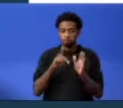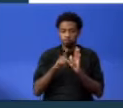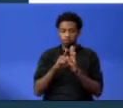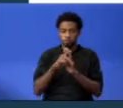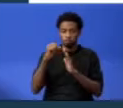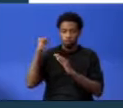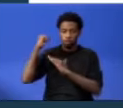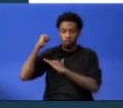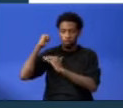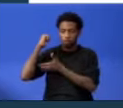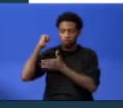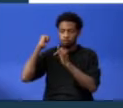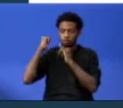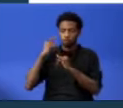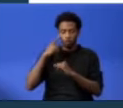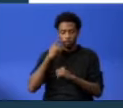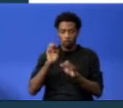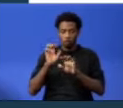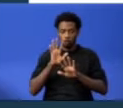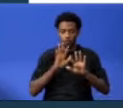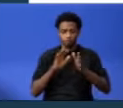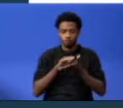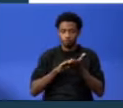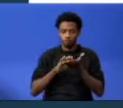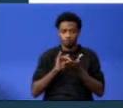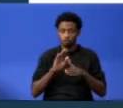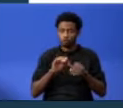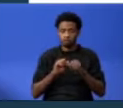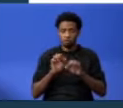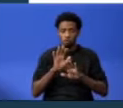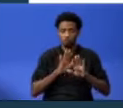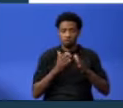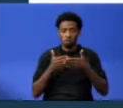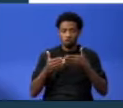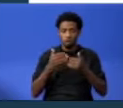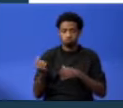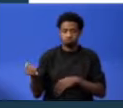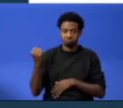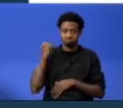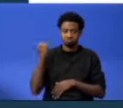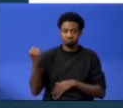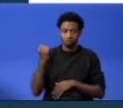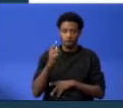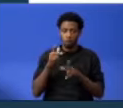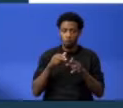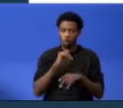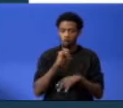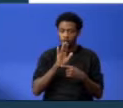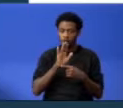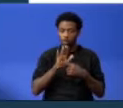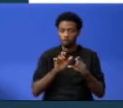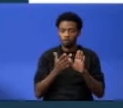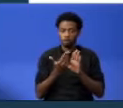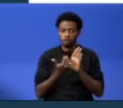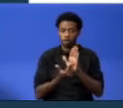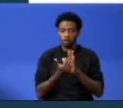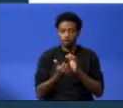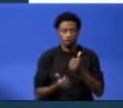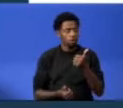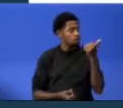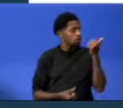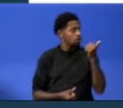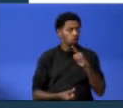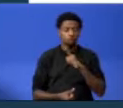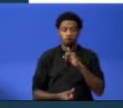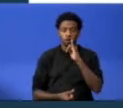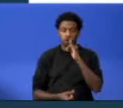é a região que não se movimenta durante a contração muscular. Um exemplo da própria figura representado na imagem, você tem